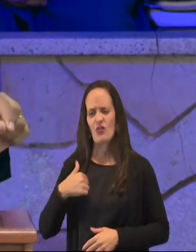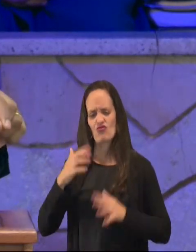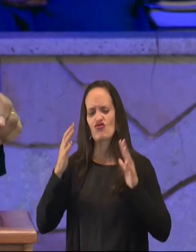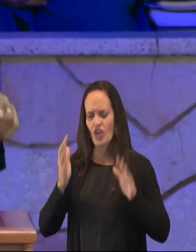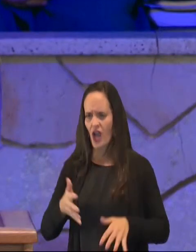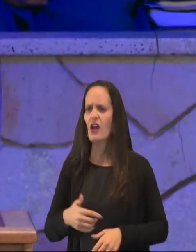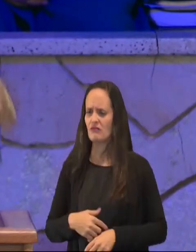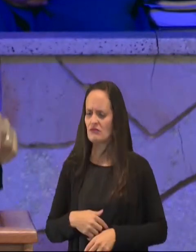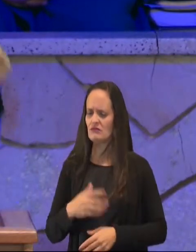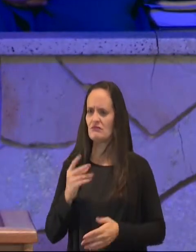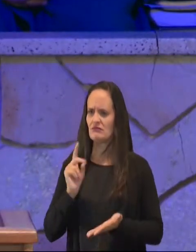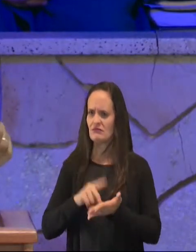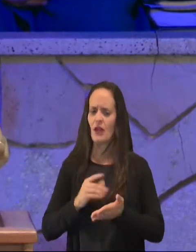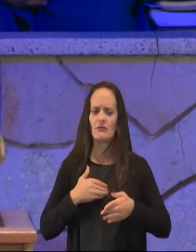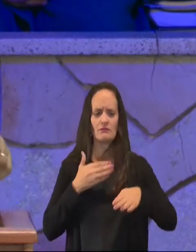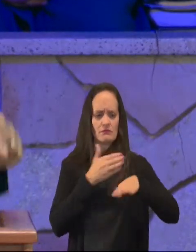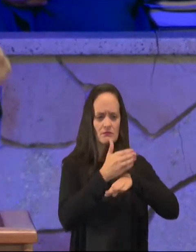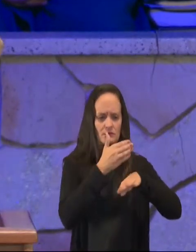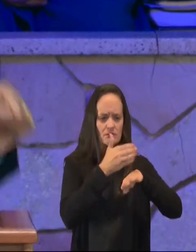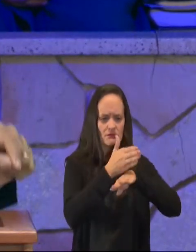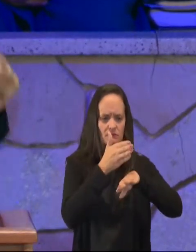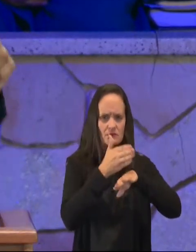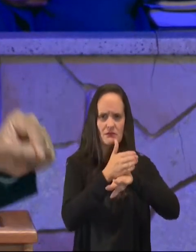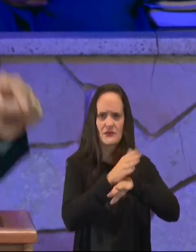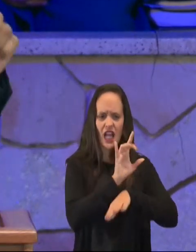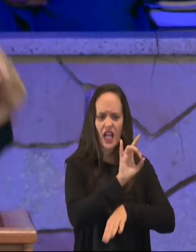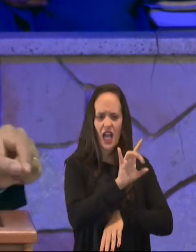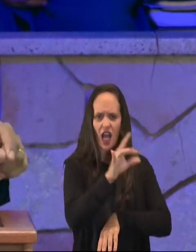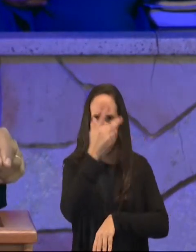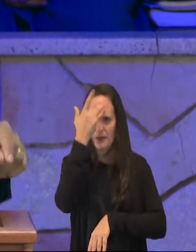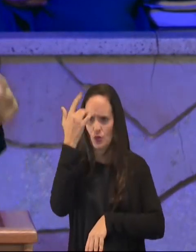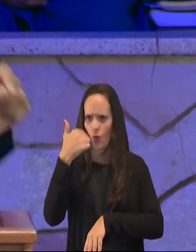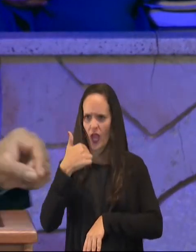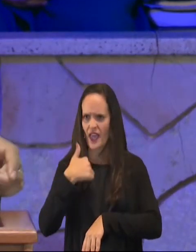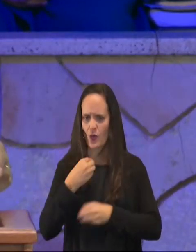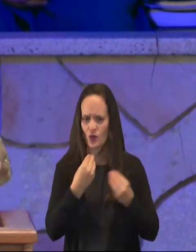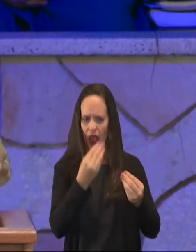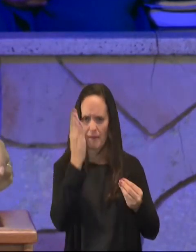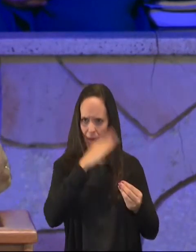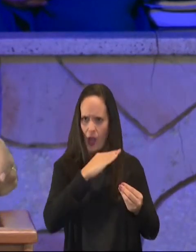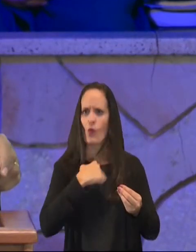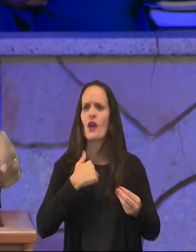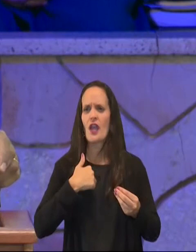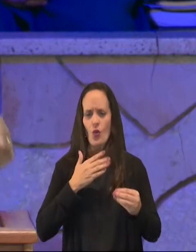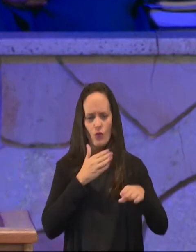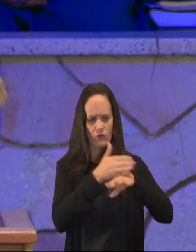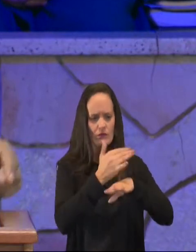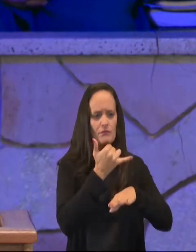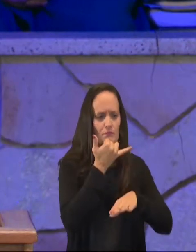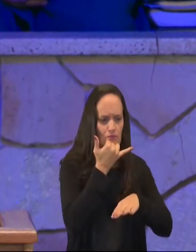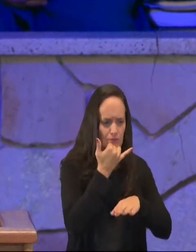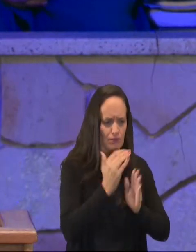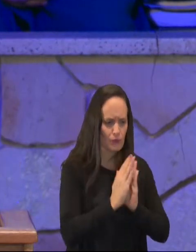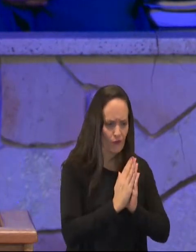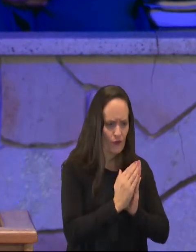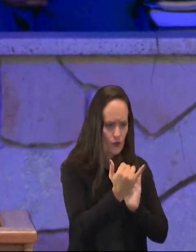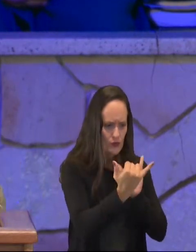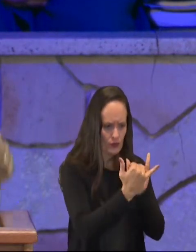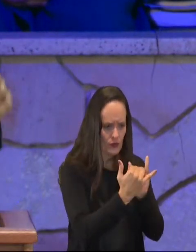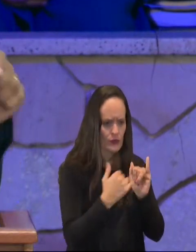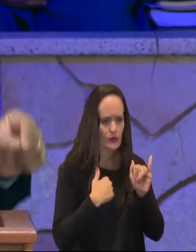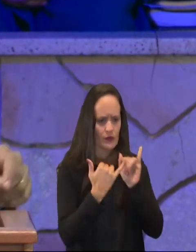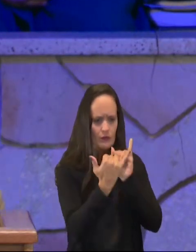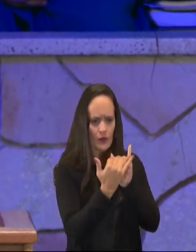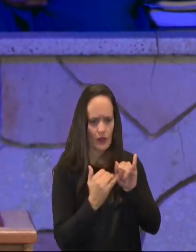por casa, pedindo perdão para cada uma das pessoas que eu feri. Isso é plenitude da graça,